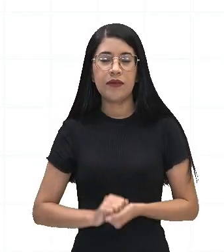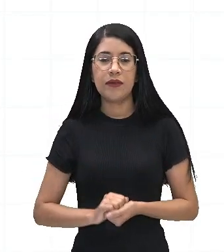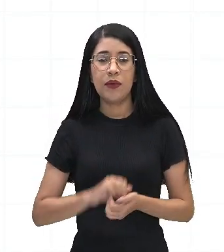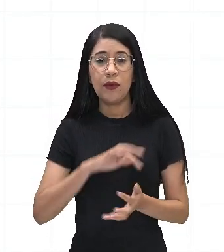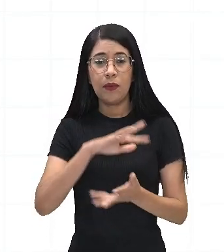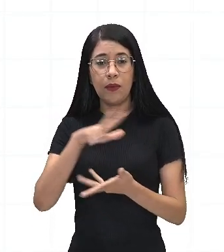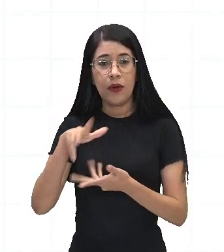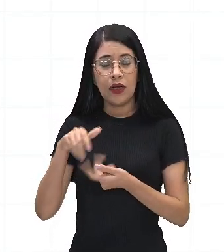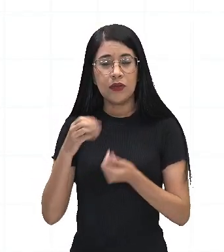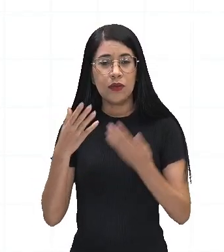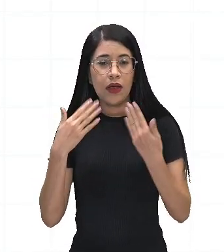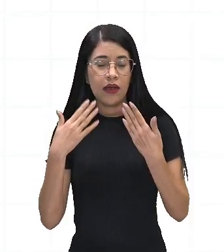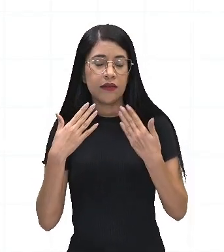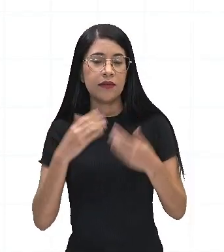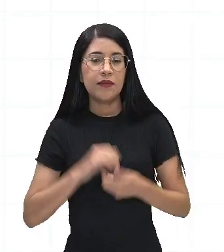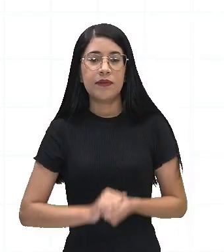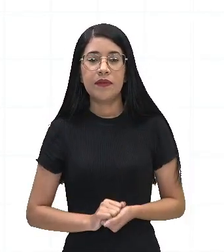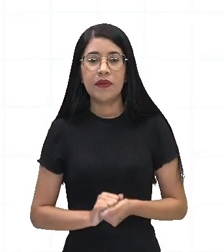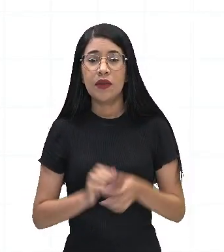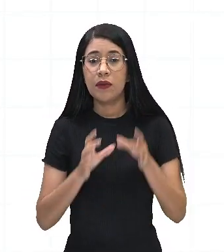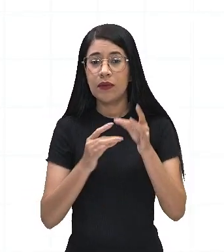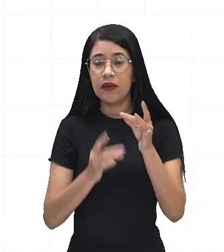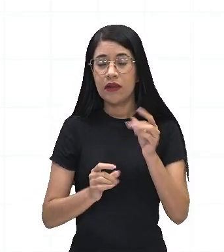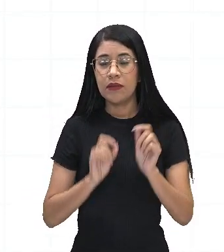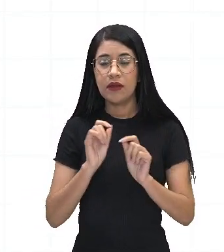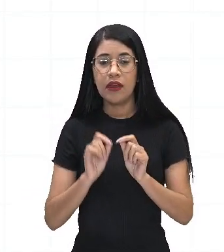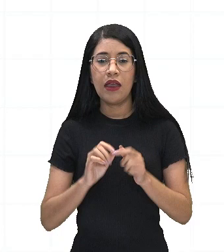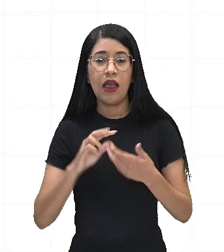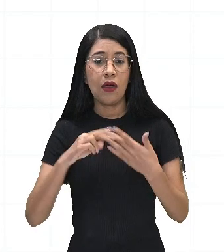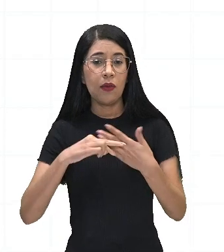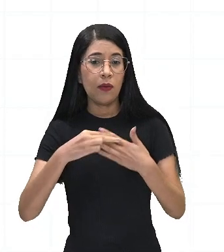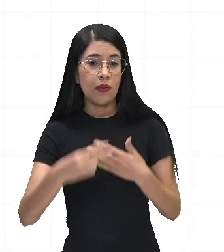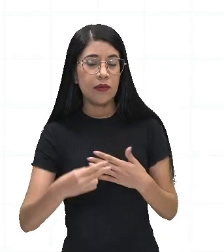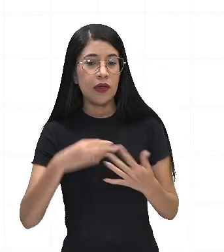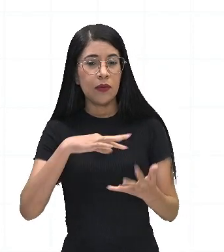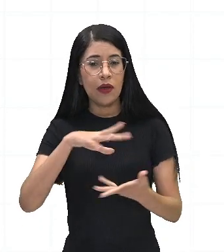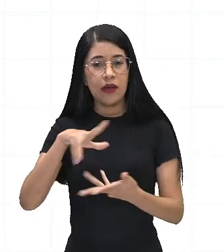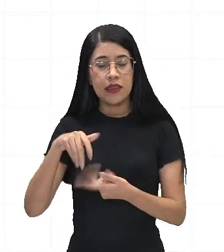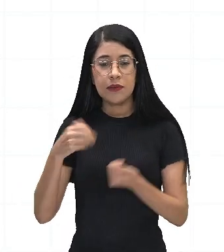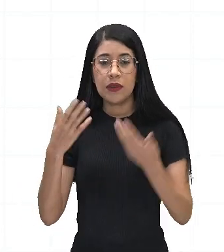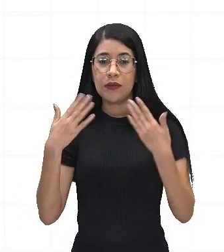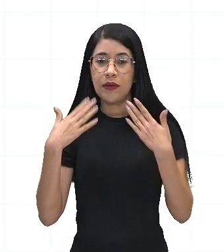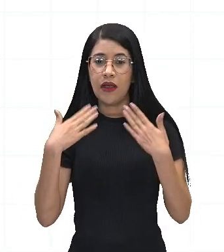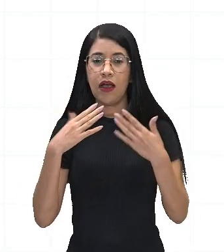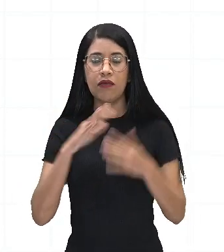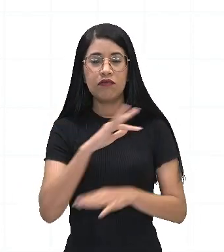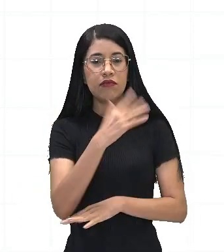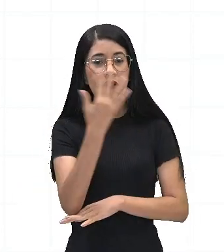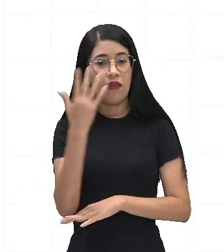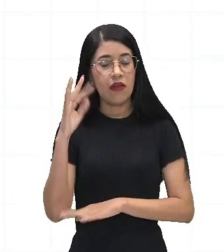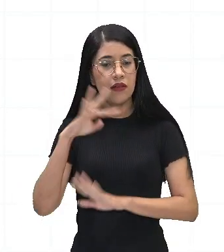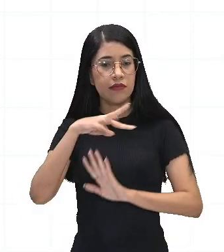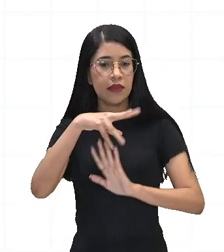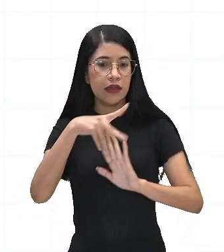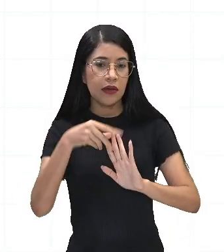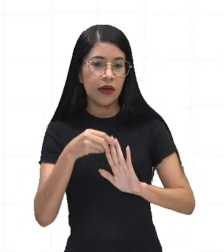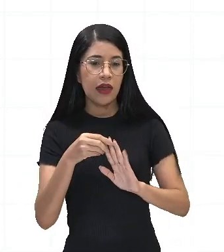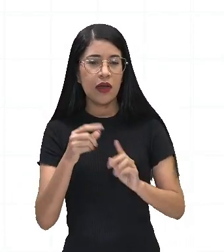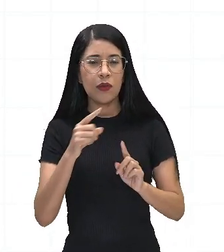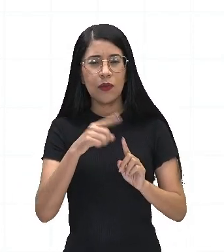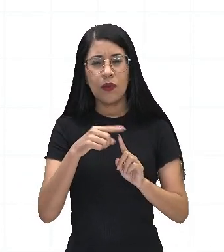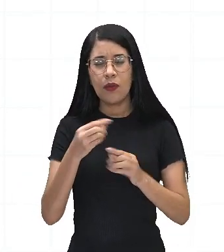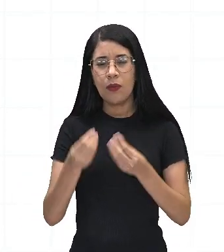efeito estufa e o detalhamento, consequências do aquecimento global na floresta amazônica, formas